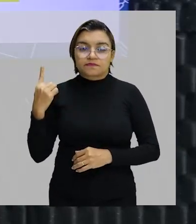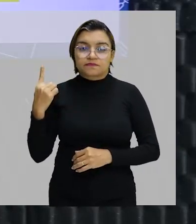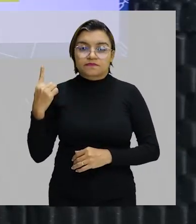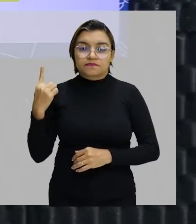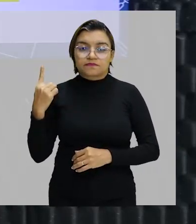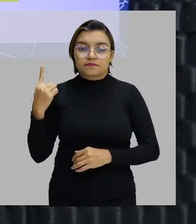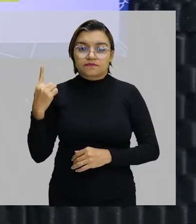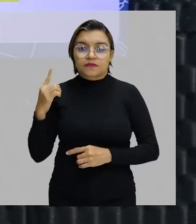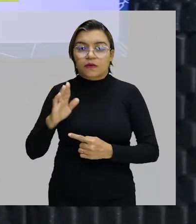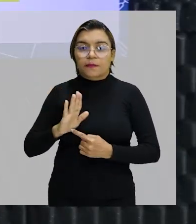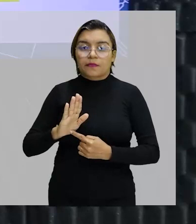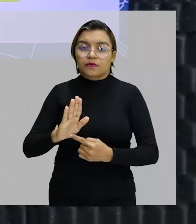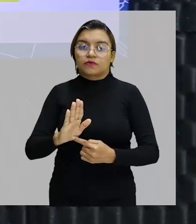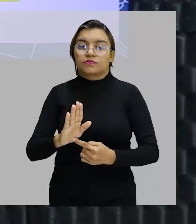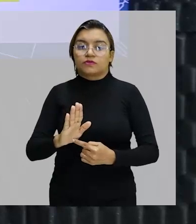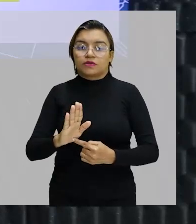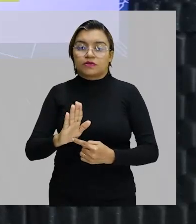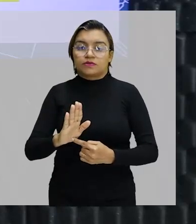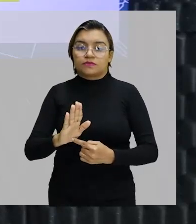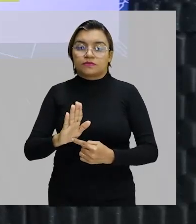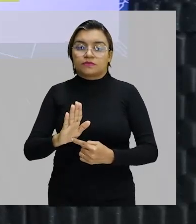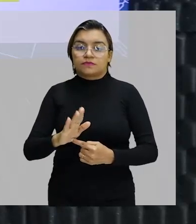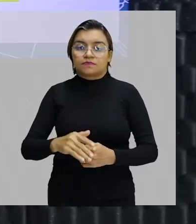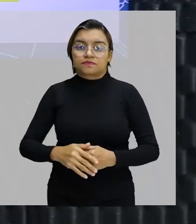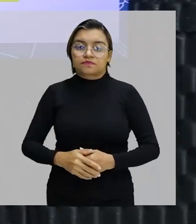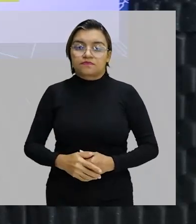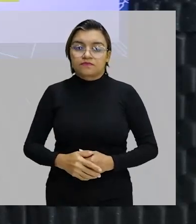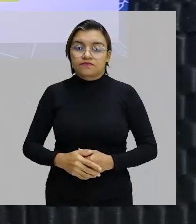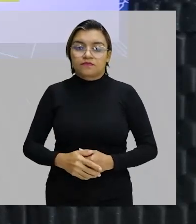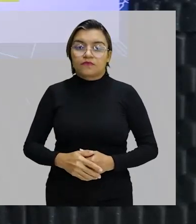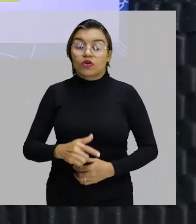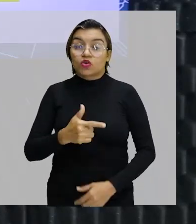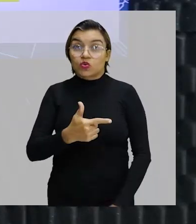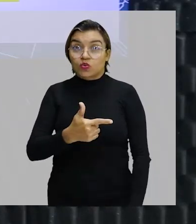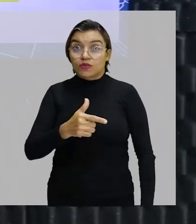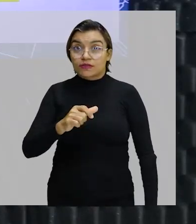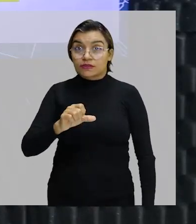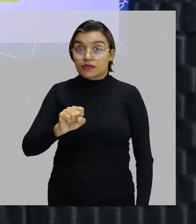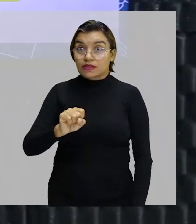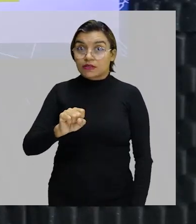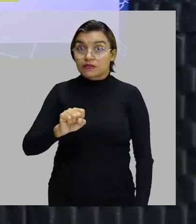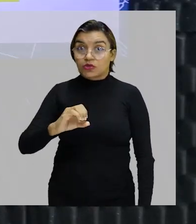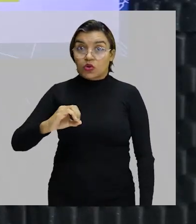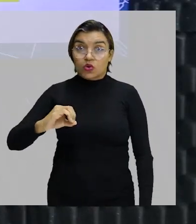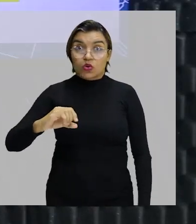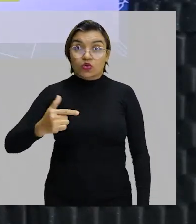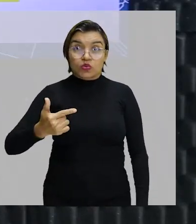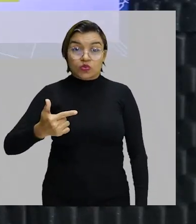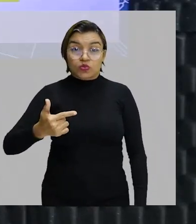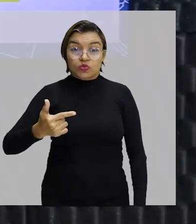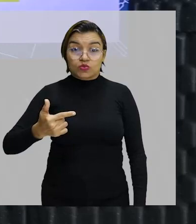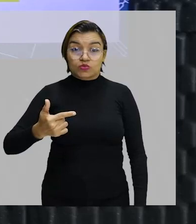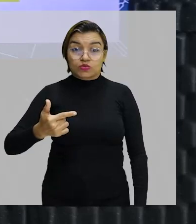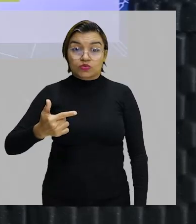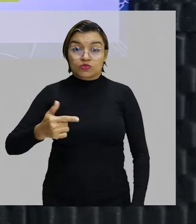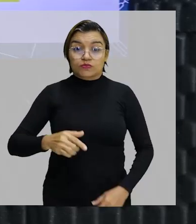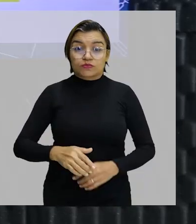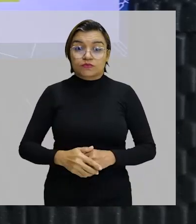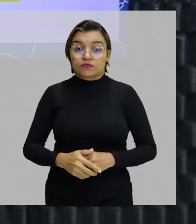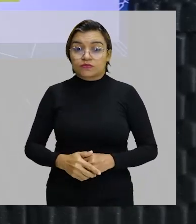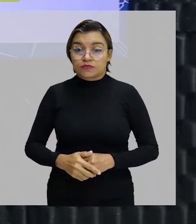vamos expressar o 2SO2, certo? Que aparece na equação, por 2